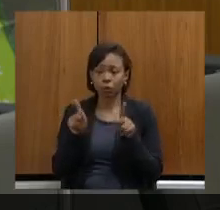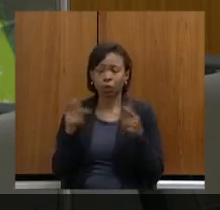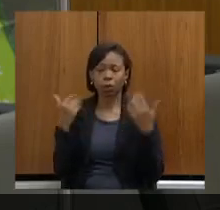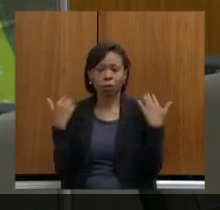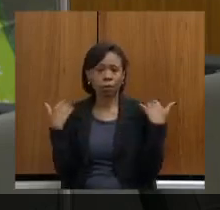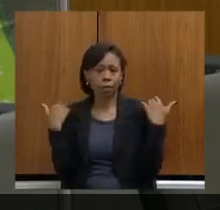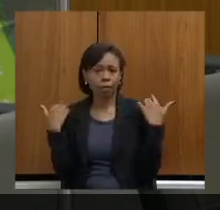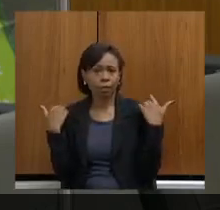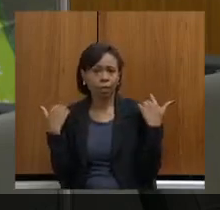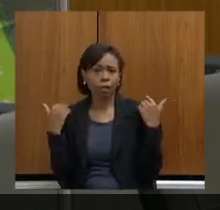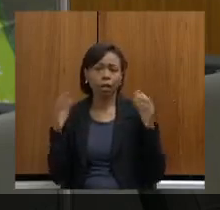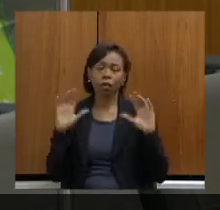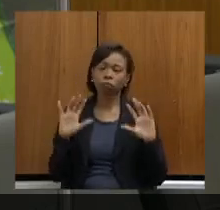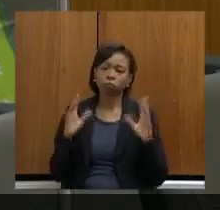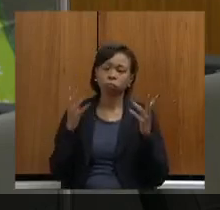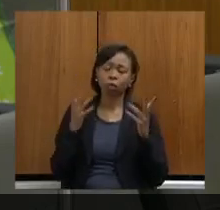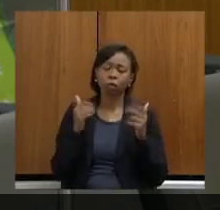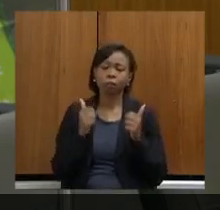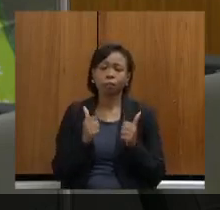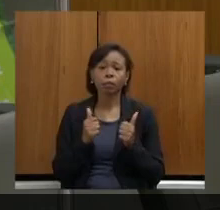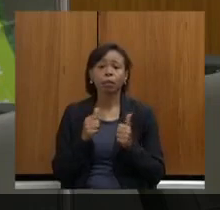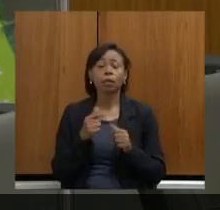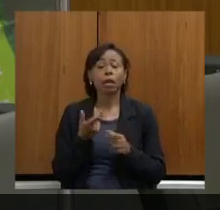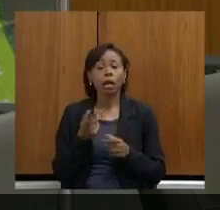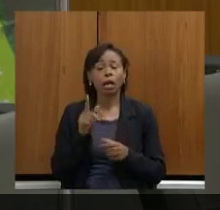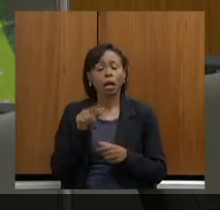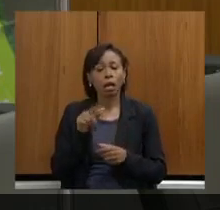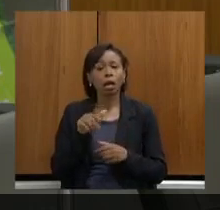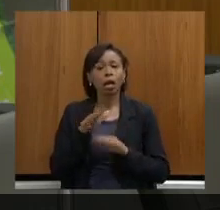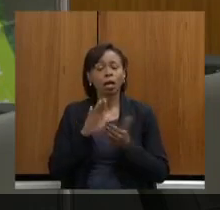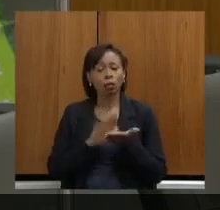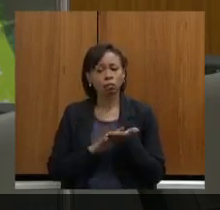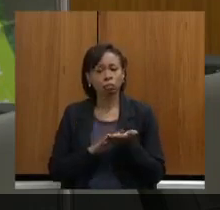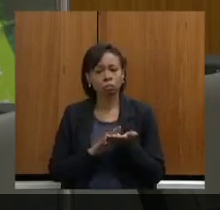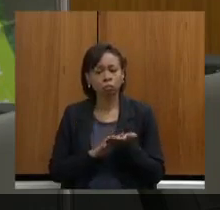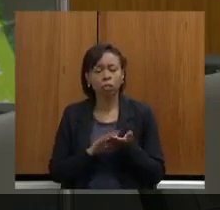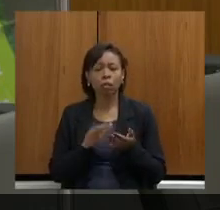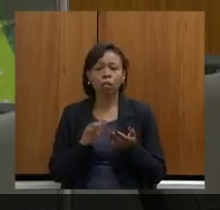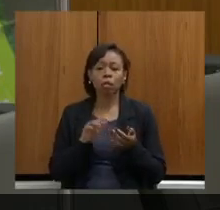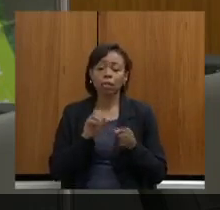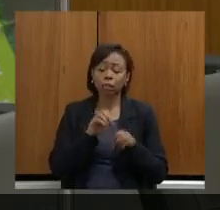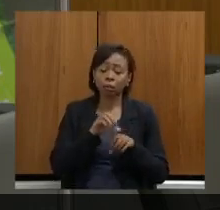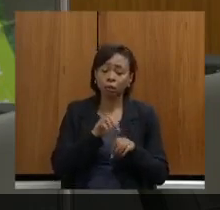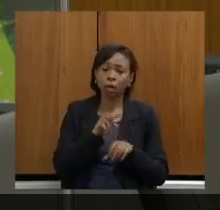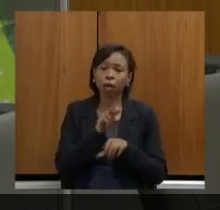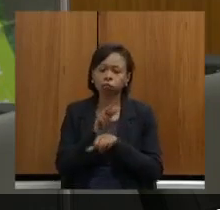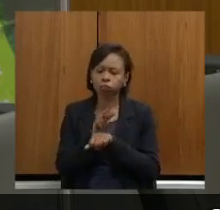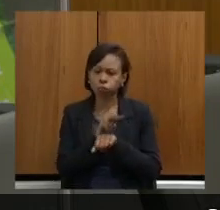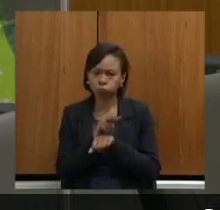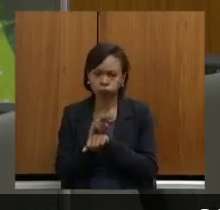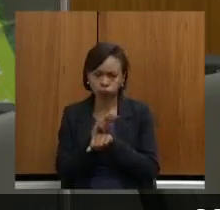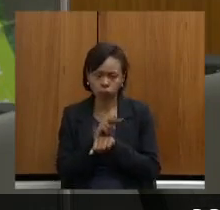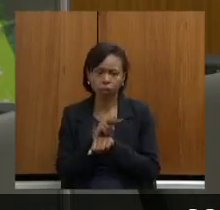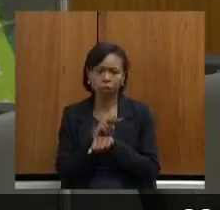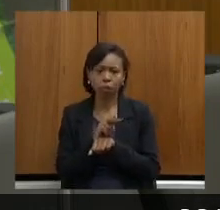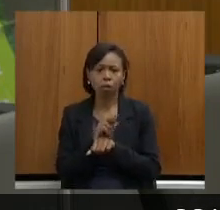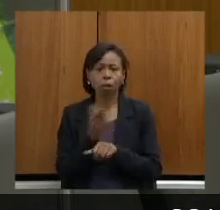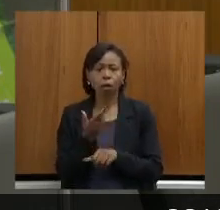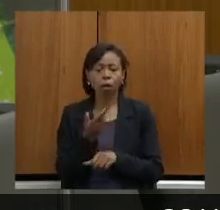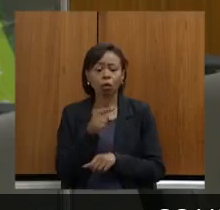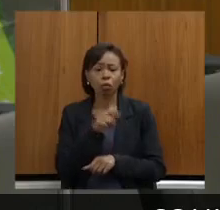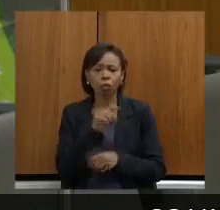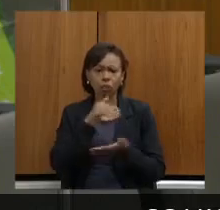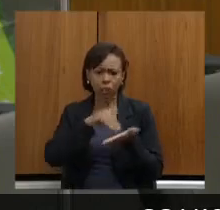comemorar Isso faz parte também da fiscalização e da Educação é Ué porque as secretárias e secretários